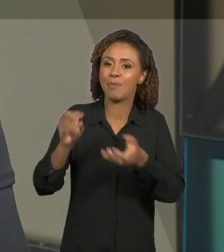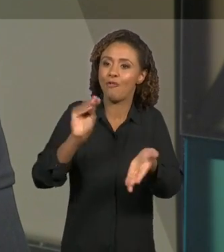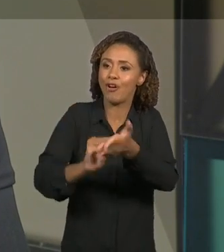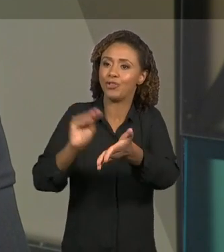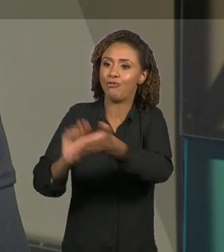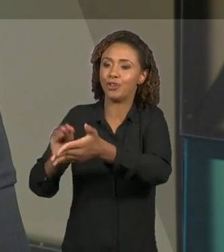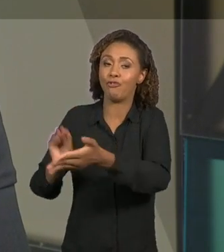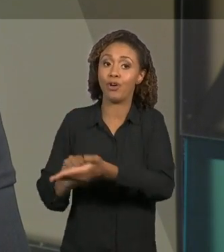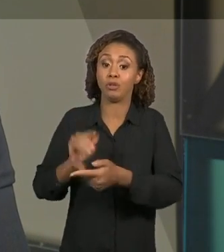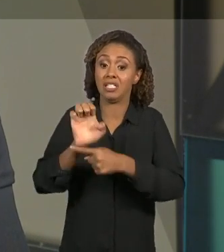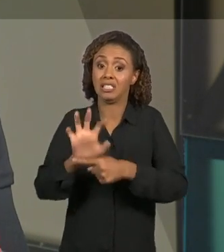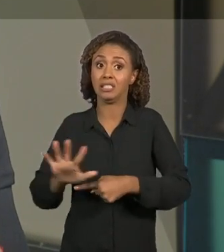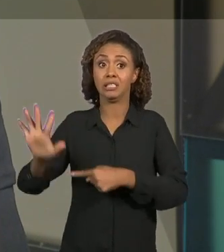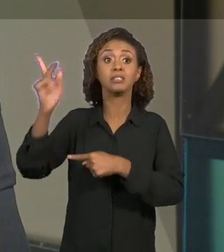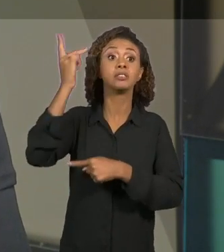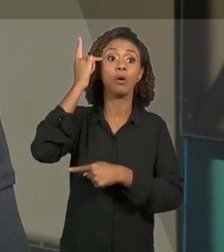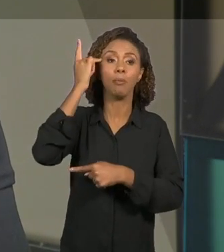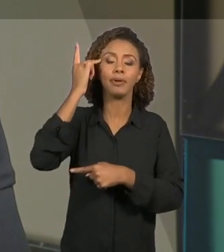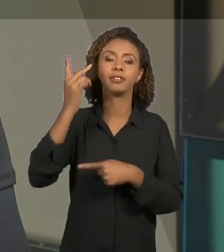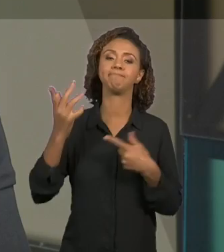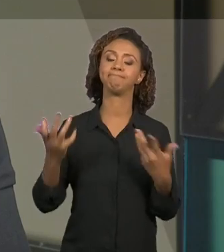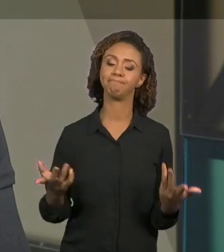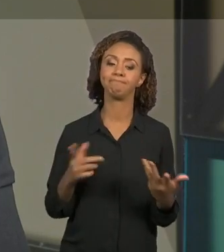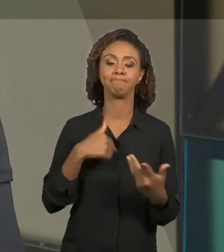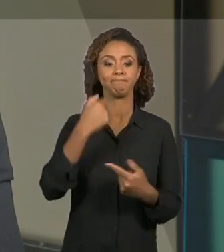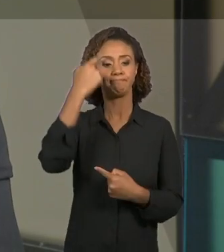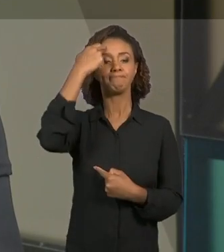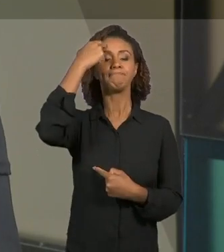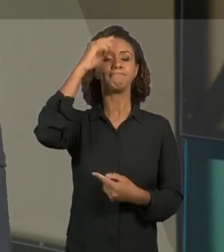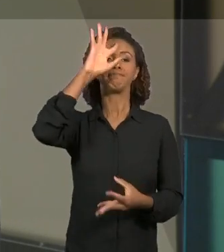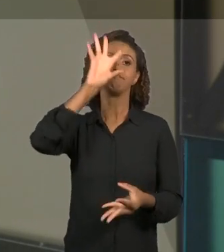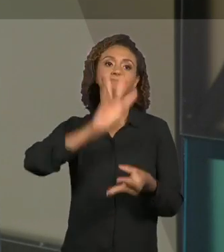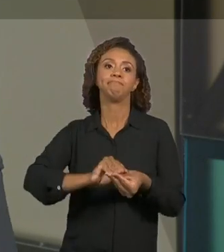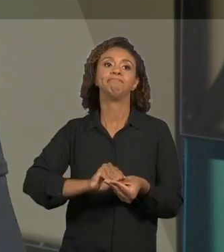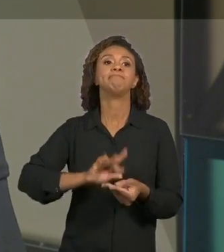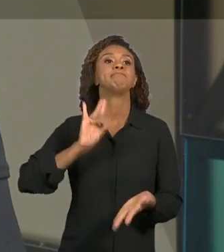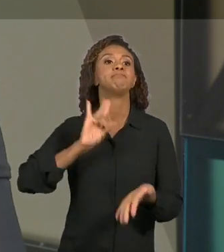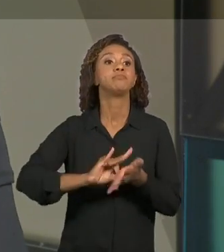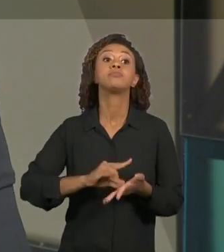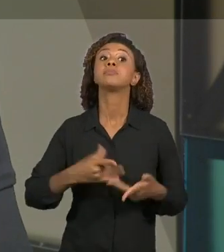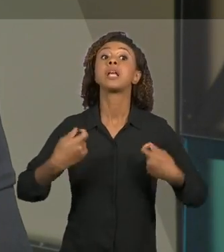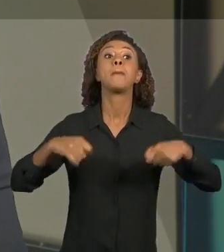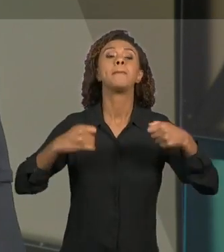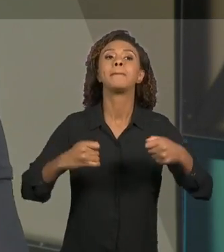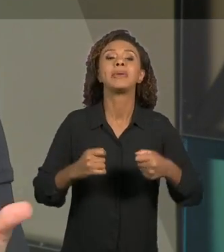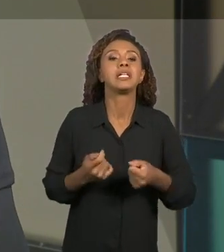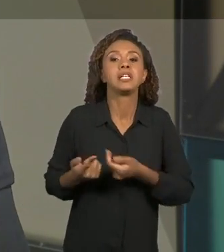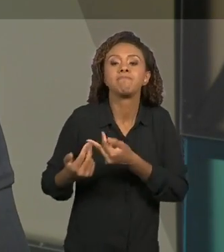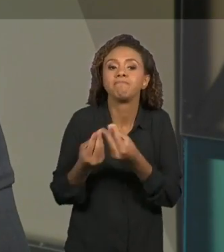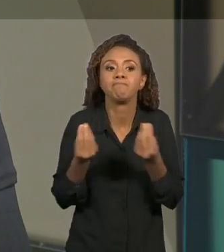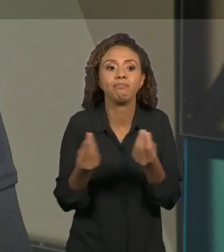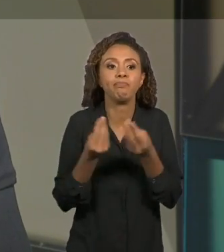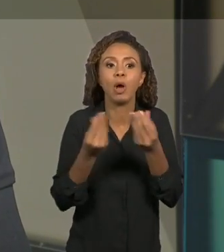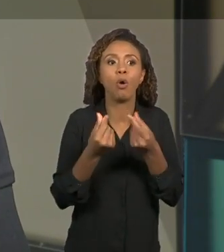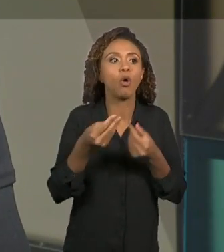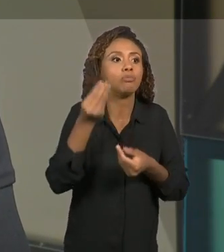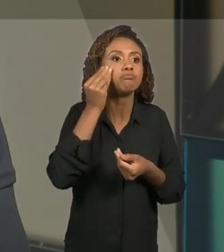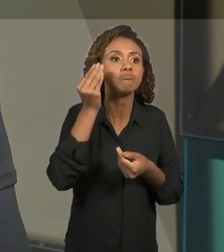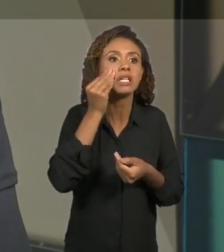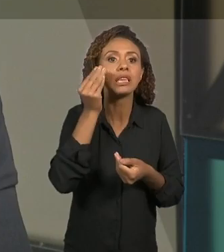percebendo só de são paulo a gente chegou à conclusão de que a gente precisaria fazer alguma coisa de al é procurar